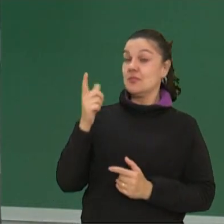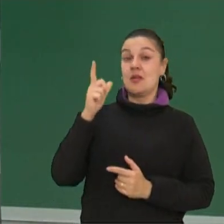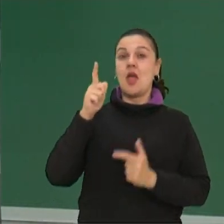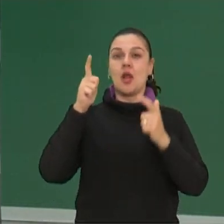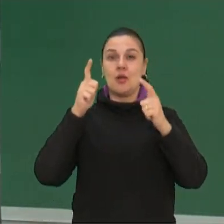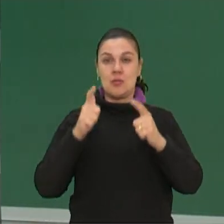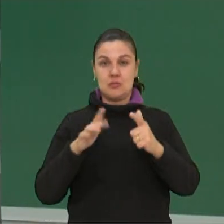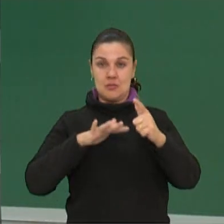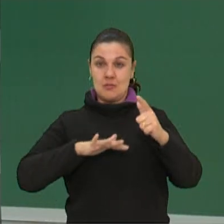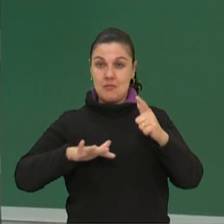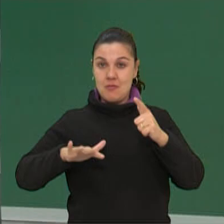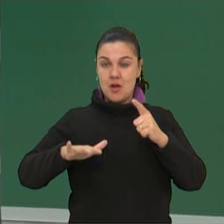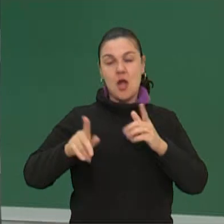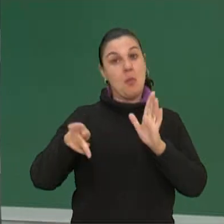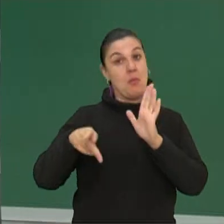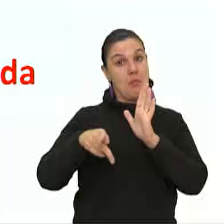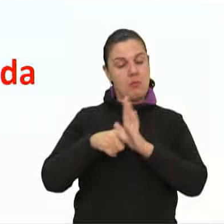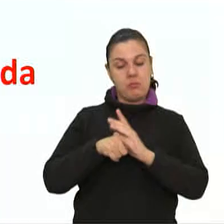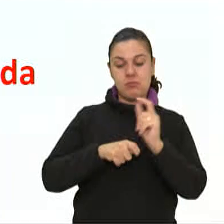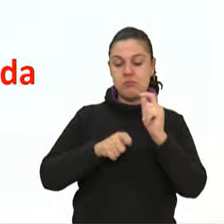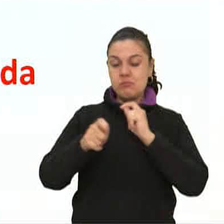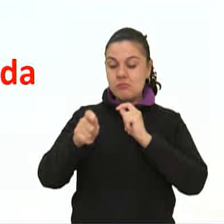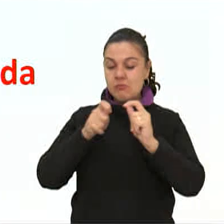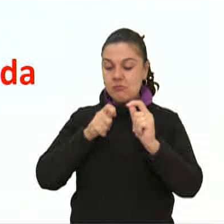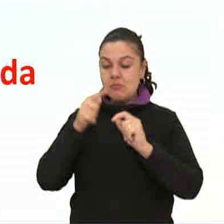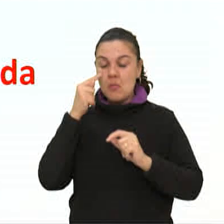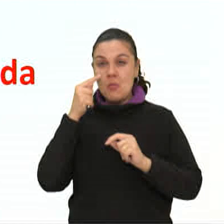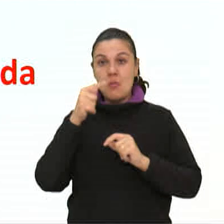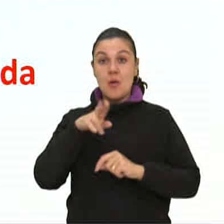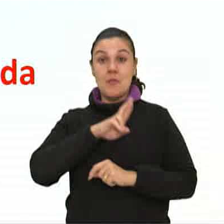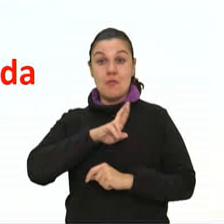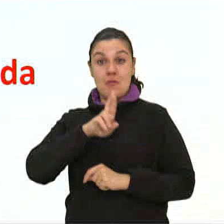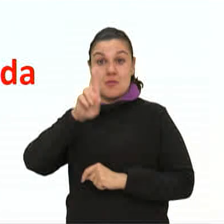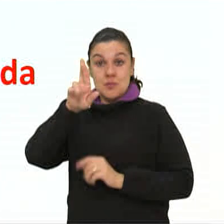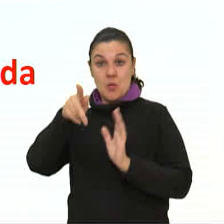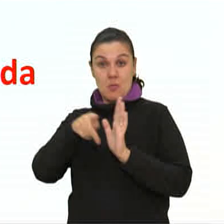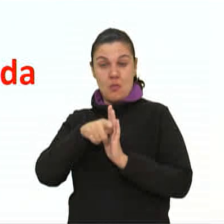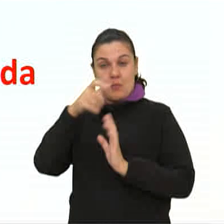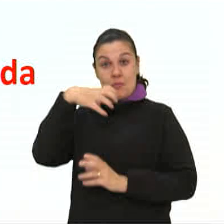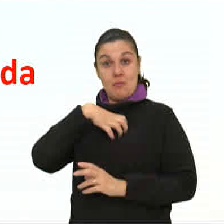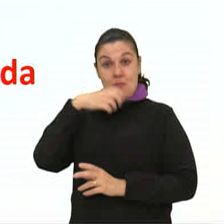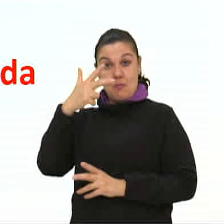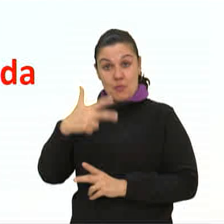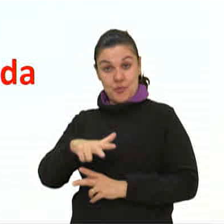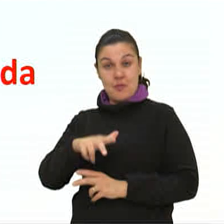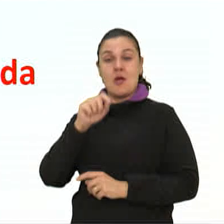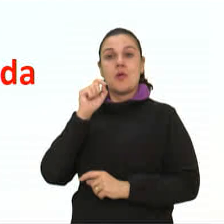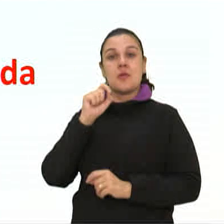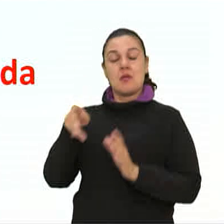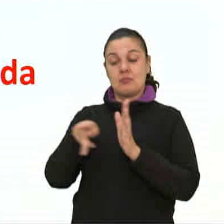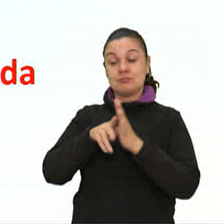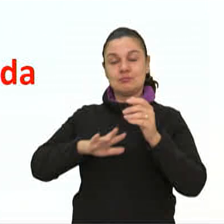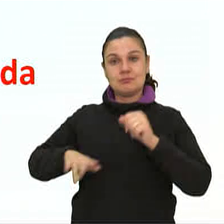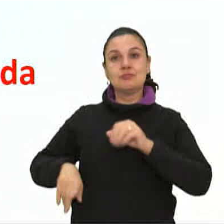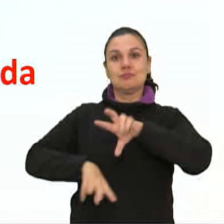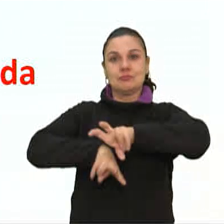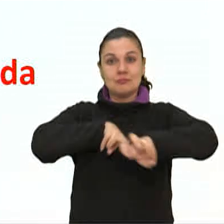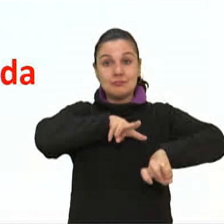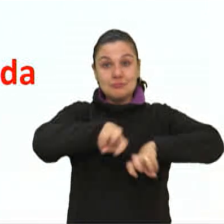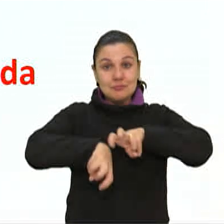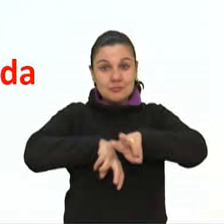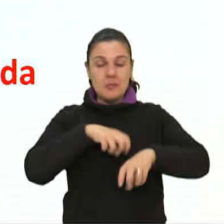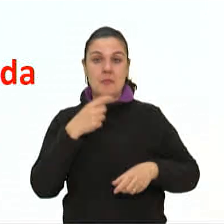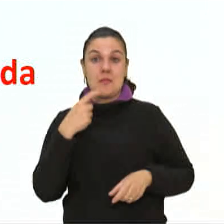as instituições fiscais representantes do poder da coroa portuguesa nas regiões mineradoras.